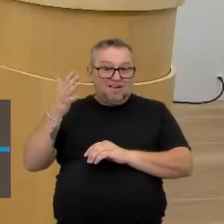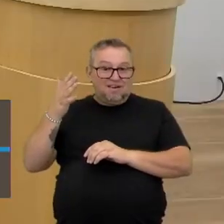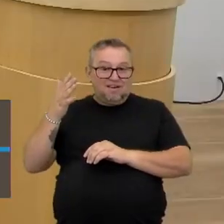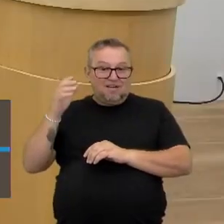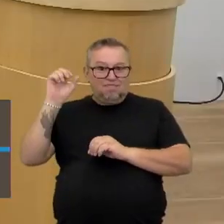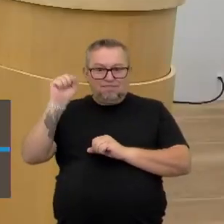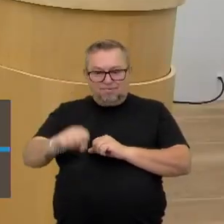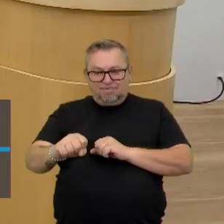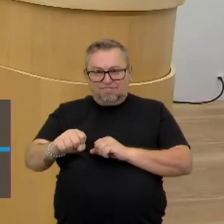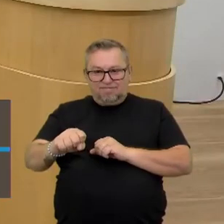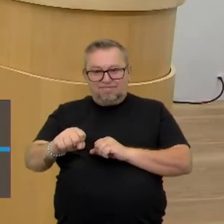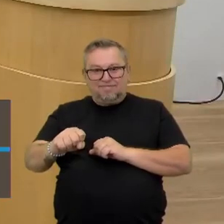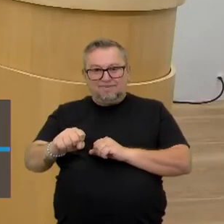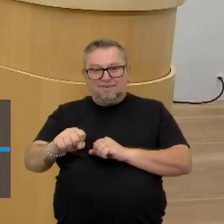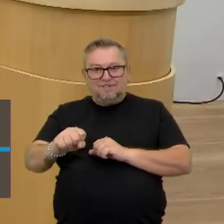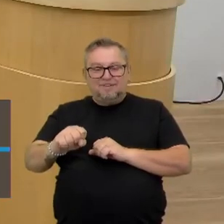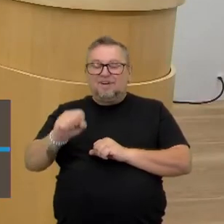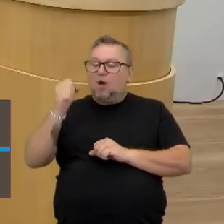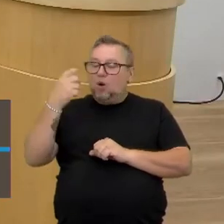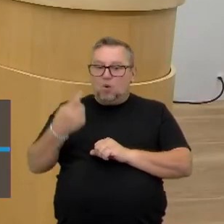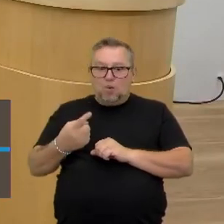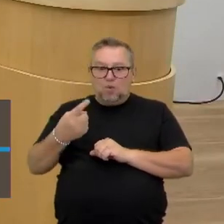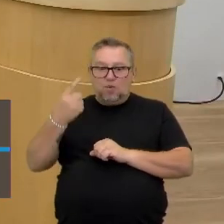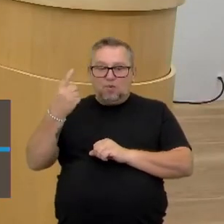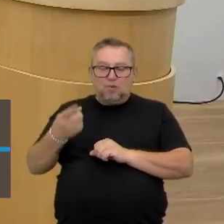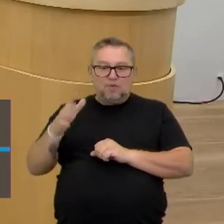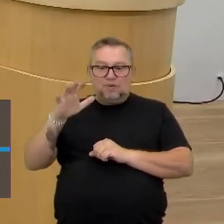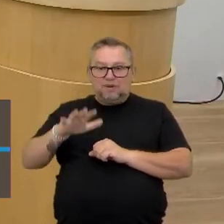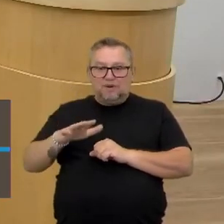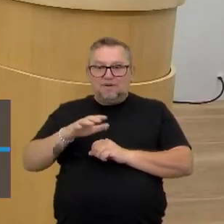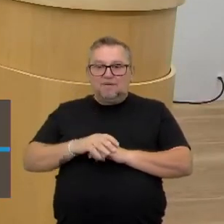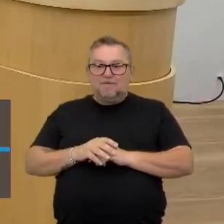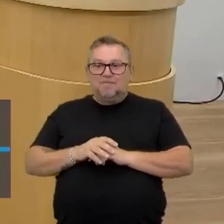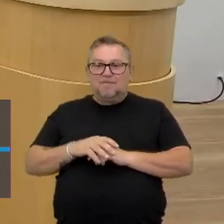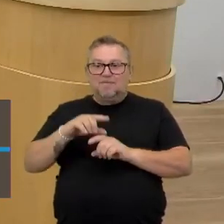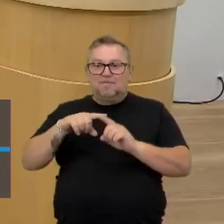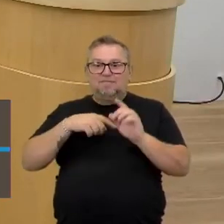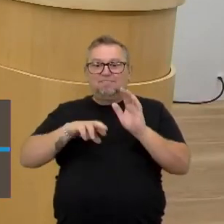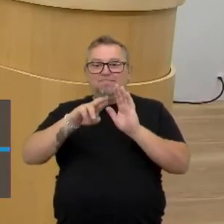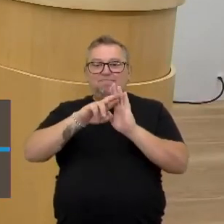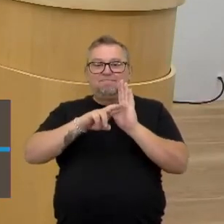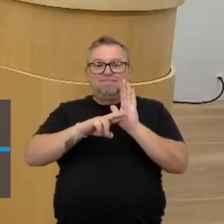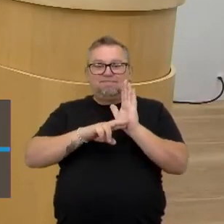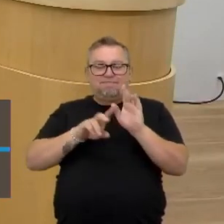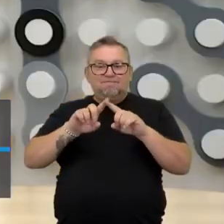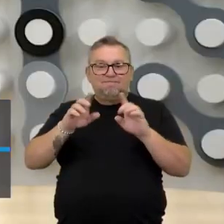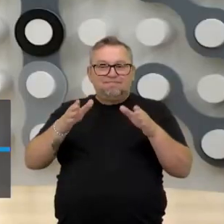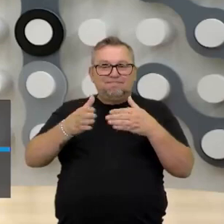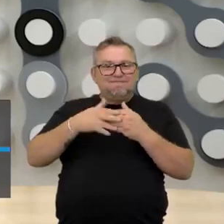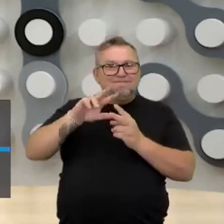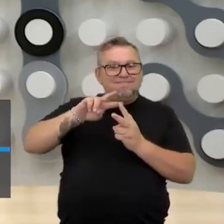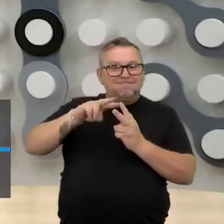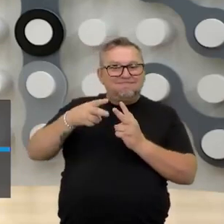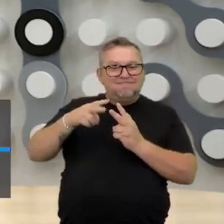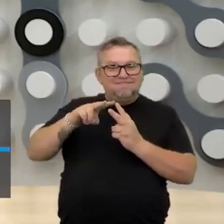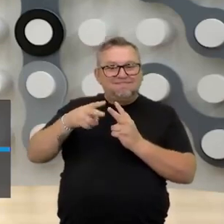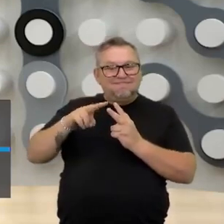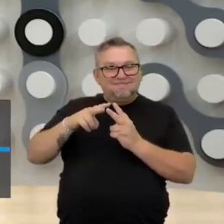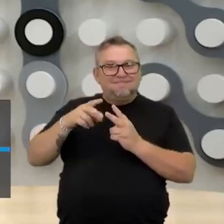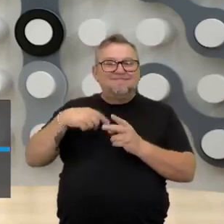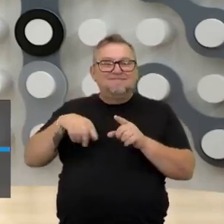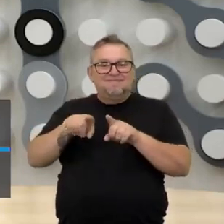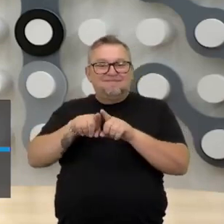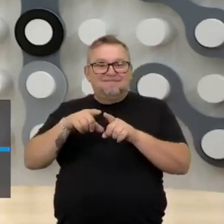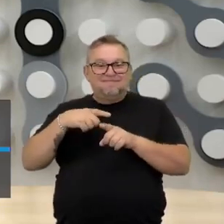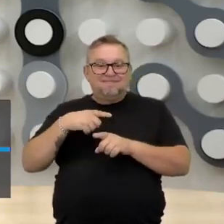se os dois colocarem Pode. 0, sai 0. Se os dois colocarem 5, sai 10. Mas parece que é uma regra meio fechada entre o par ou ímpar, né? Eu,